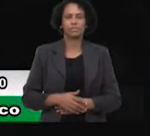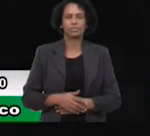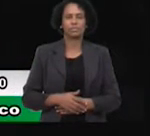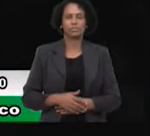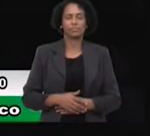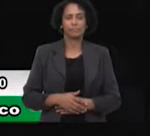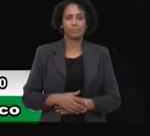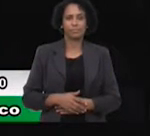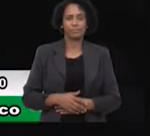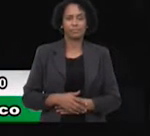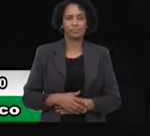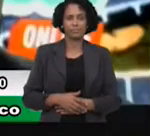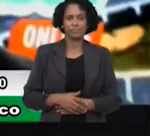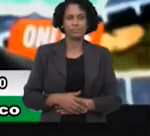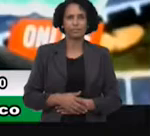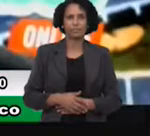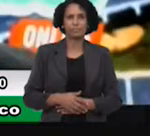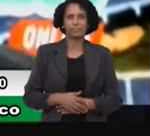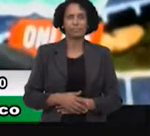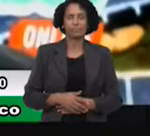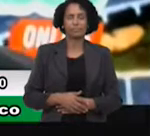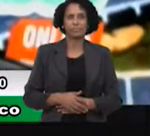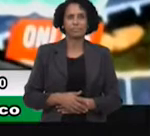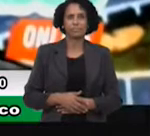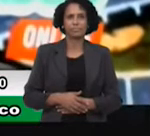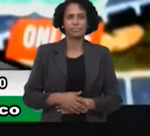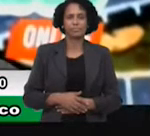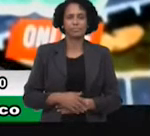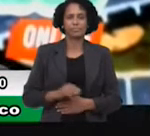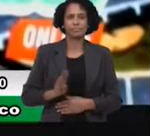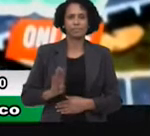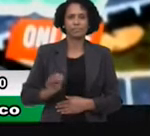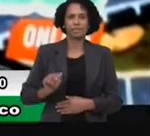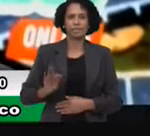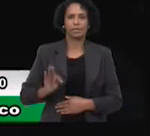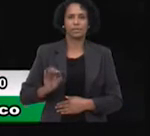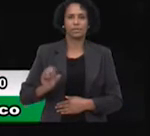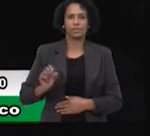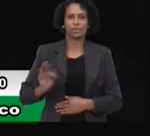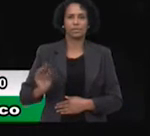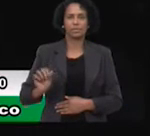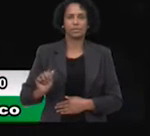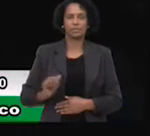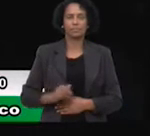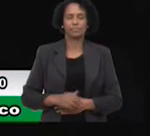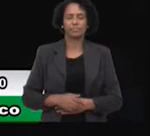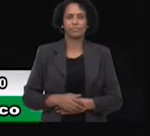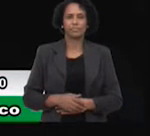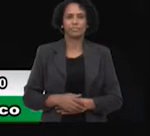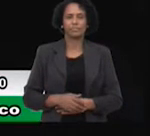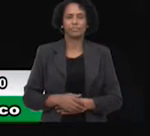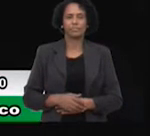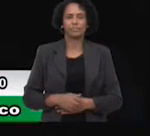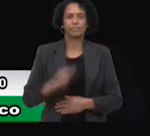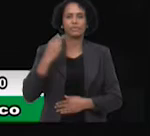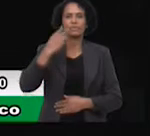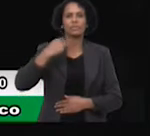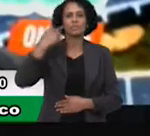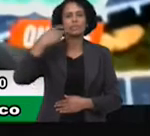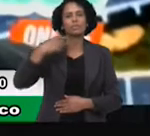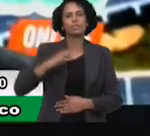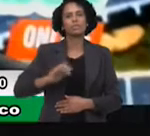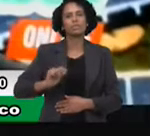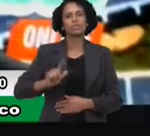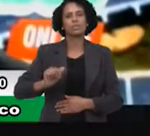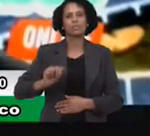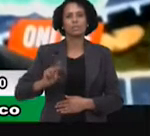voto da presença da vereadora Ana Paula. Vereador Batista. Está ali embaixo, ali no plenário. Lá. Vereador Cláudio da Locadora.